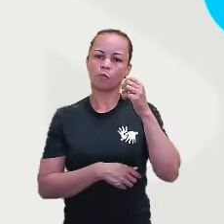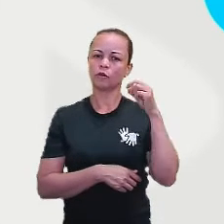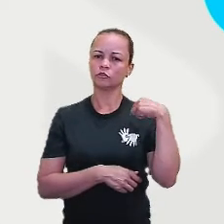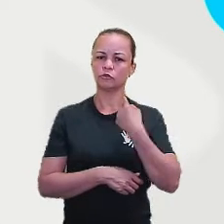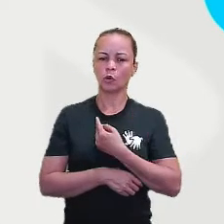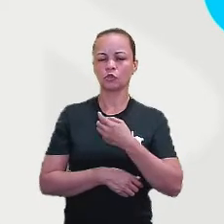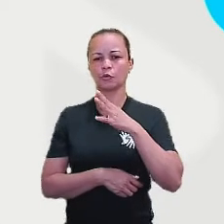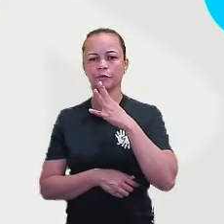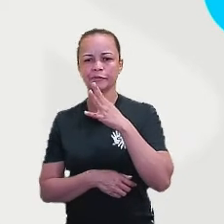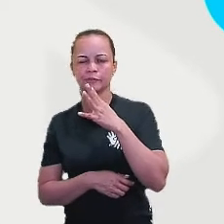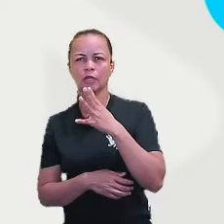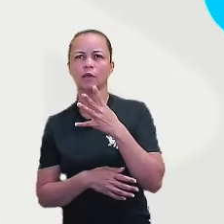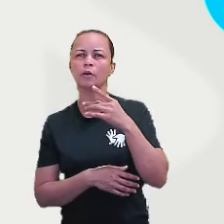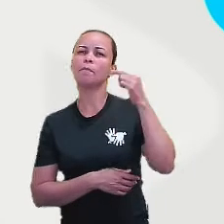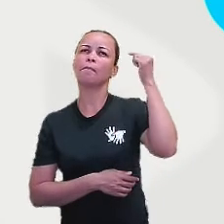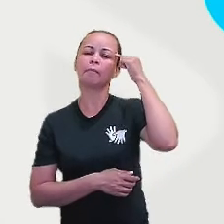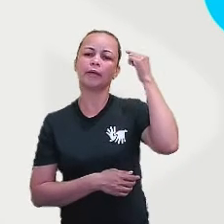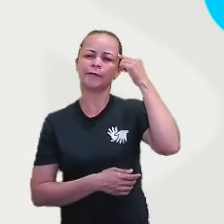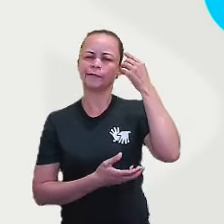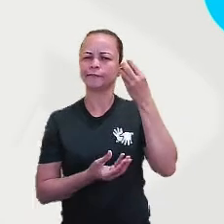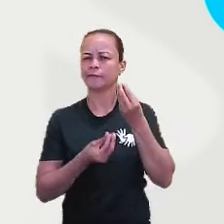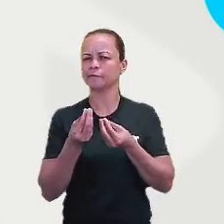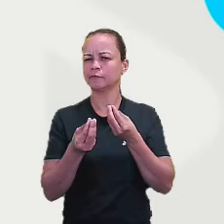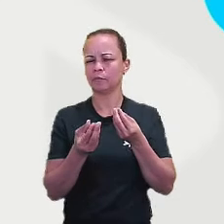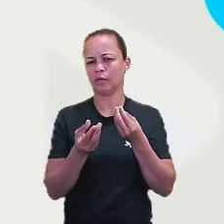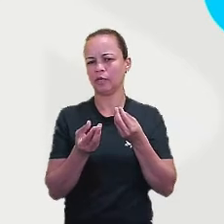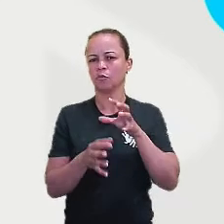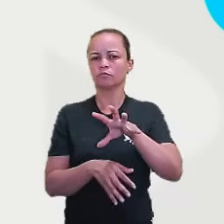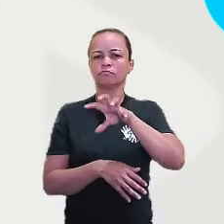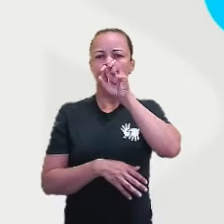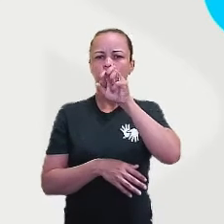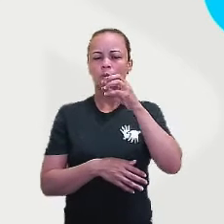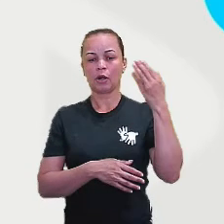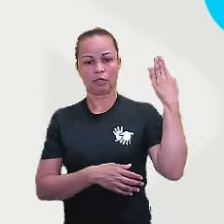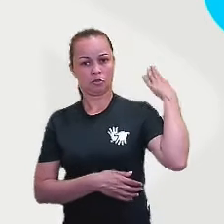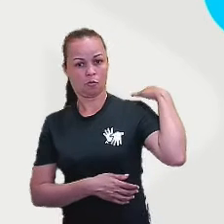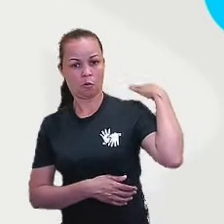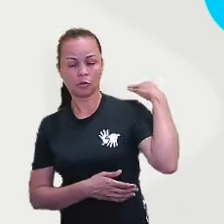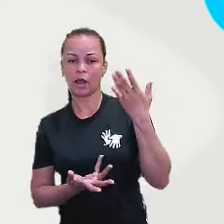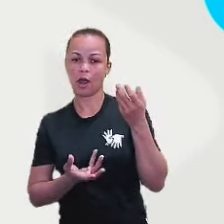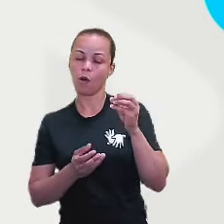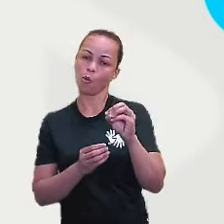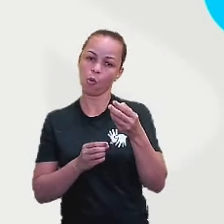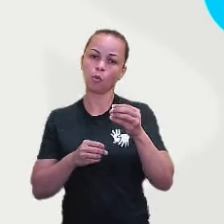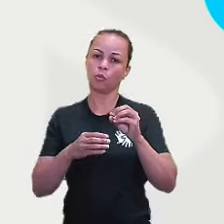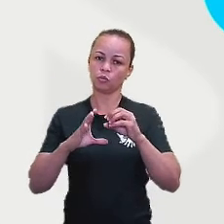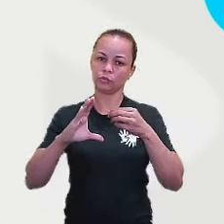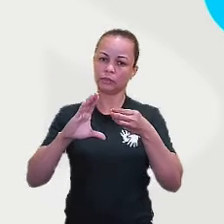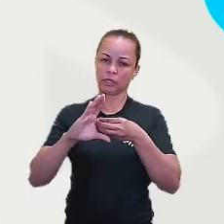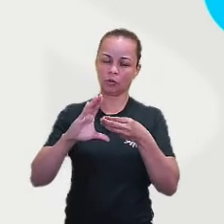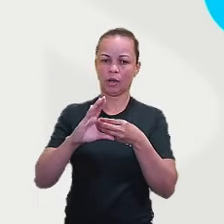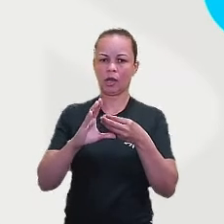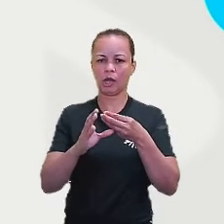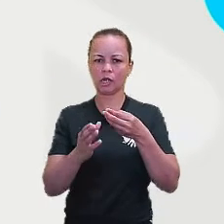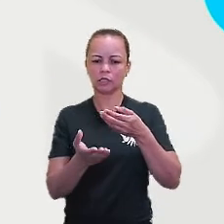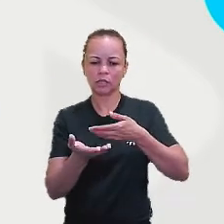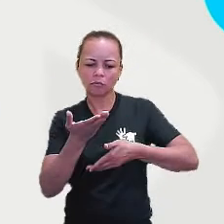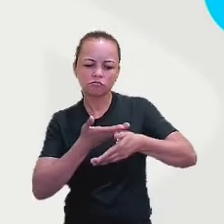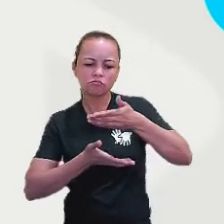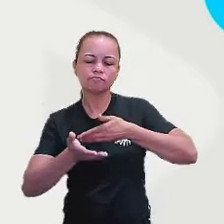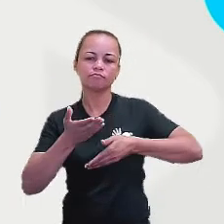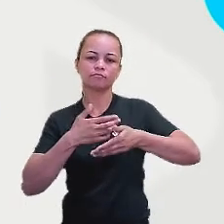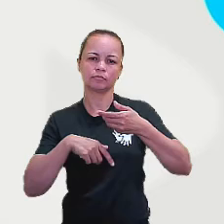gente normalmente pensa no senso comum, a respiração pulmonar, mas a gente vai falar da respiração celular, que está dialogando, está